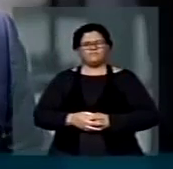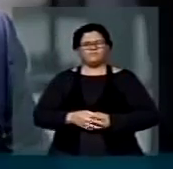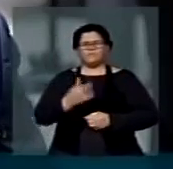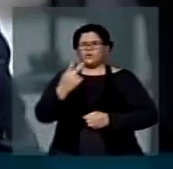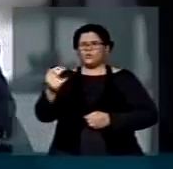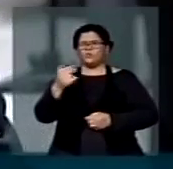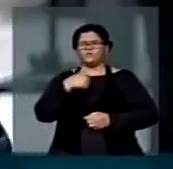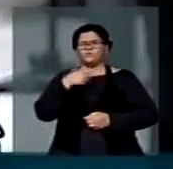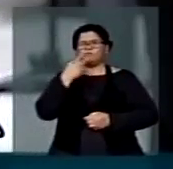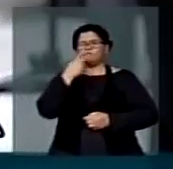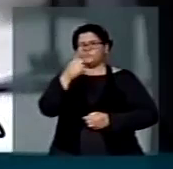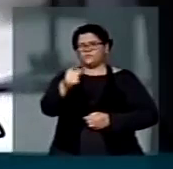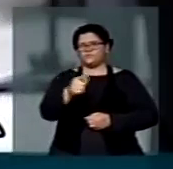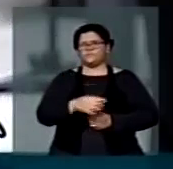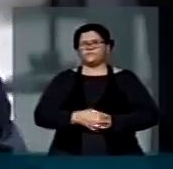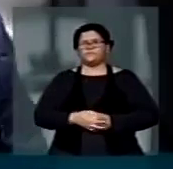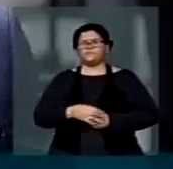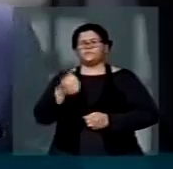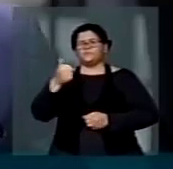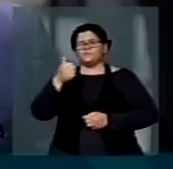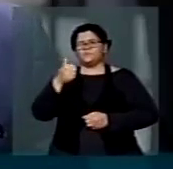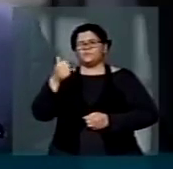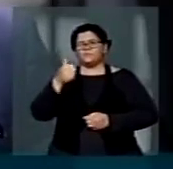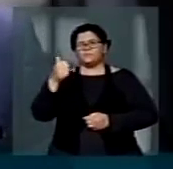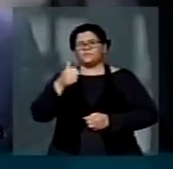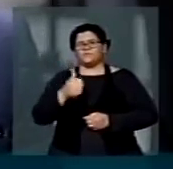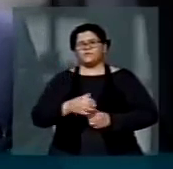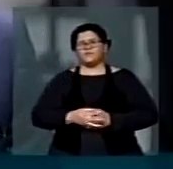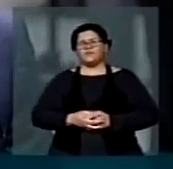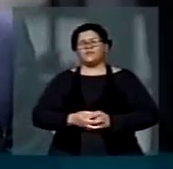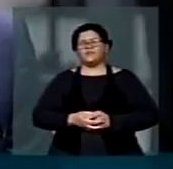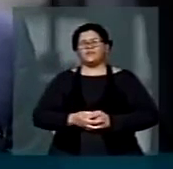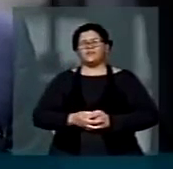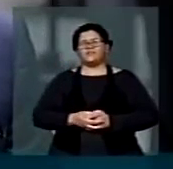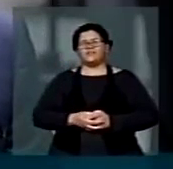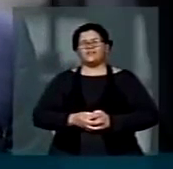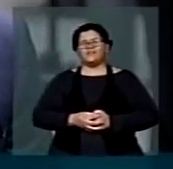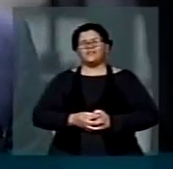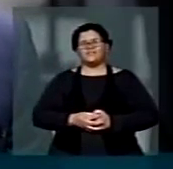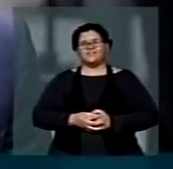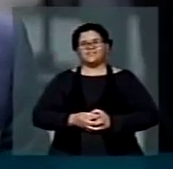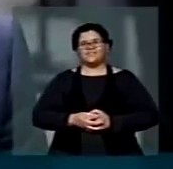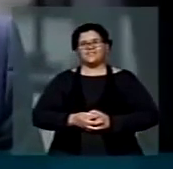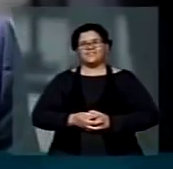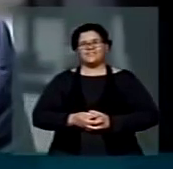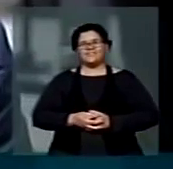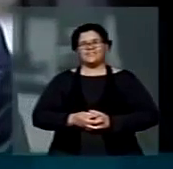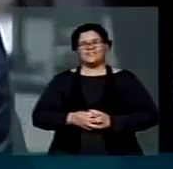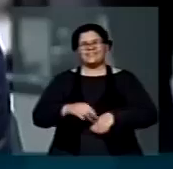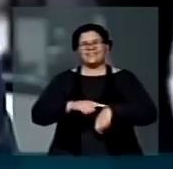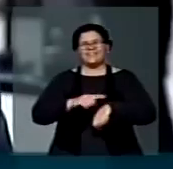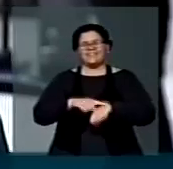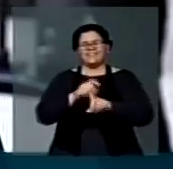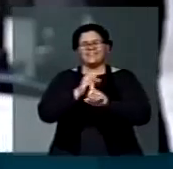coisas apenas. Primeiro, de que esse talvez seja um dos momentos onde a sociedade brasileira vai poder se dar